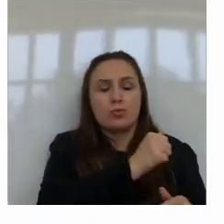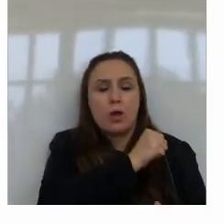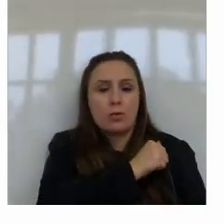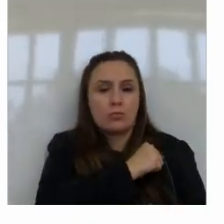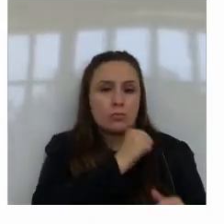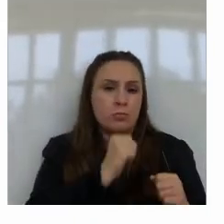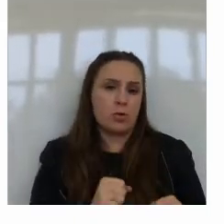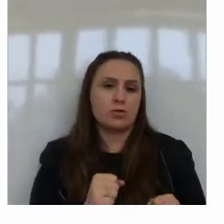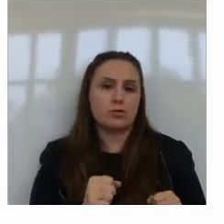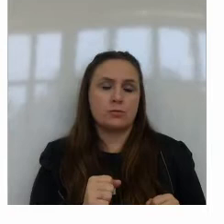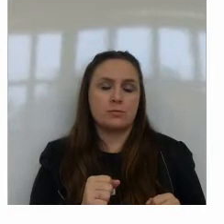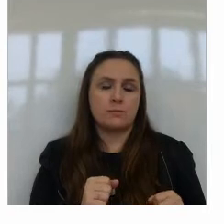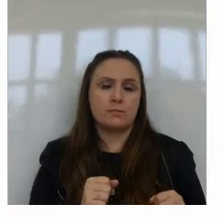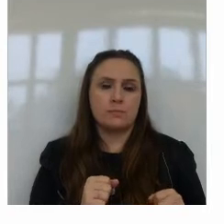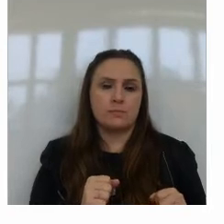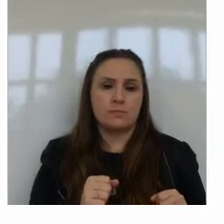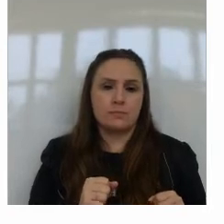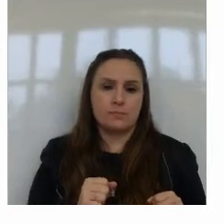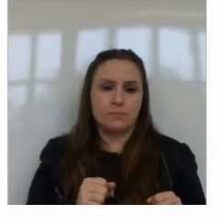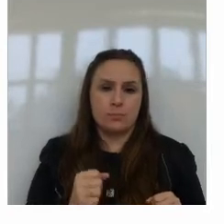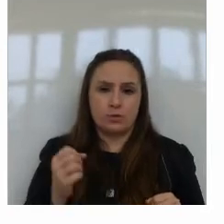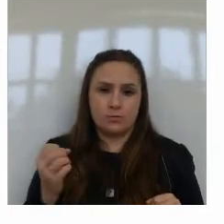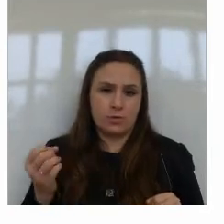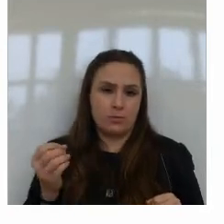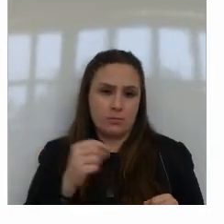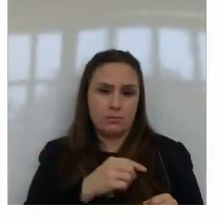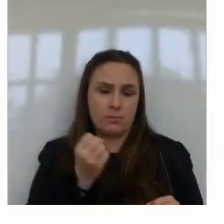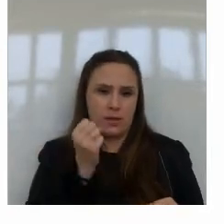upload que o aluno pode